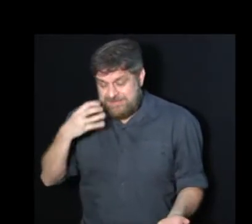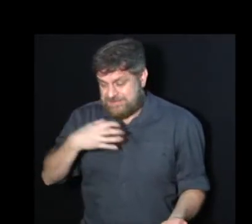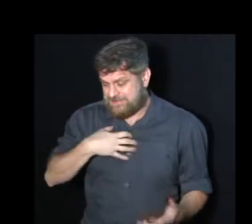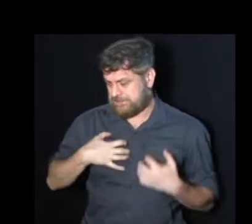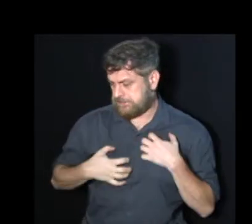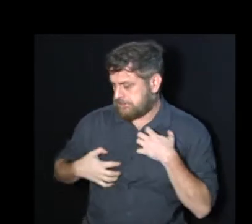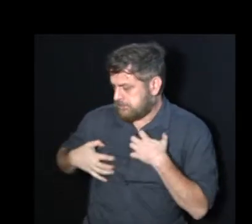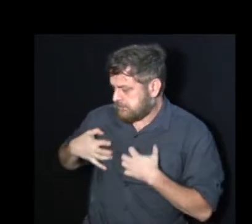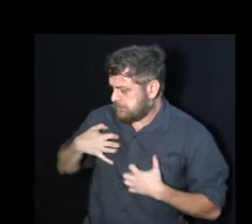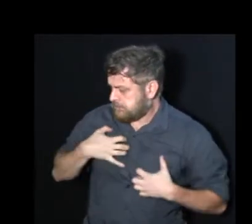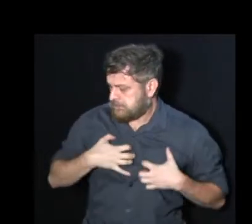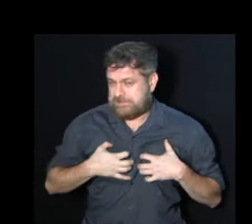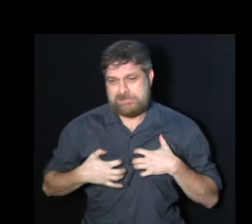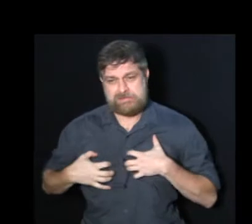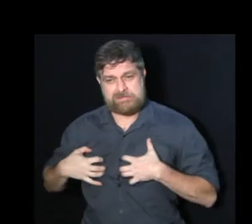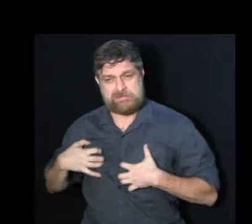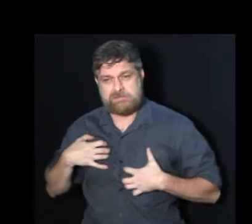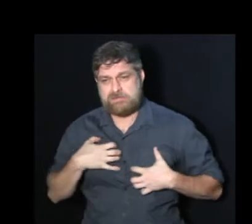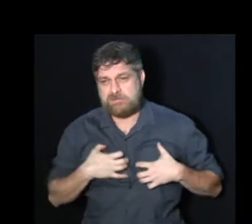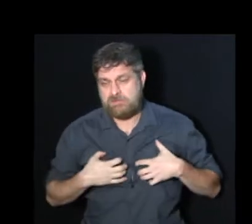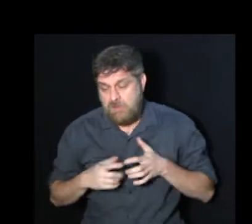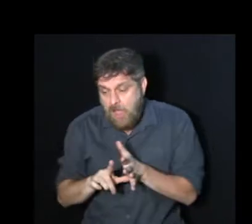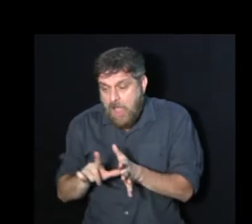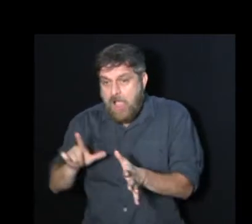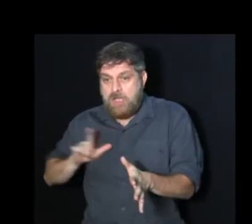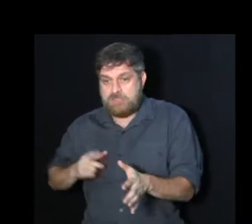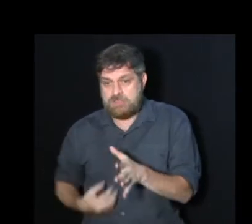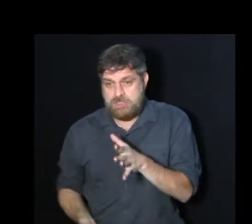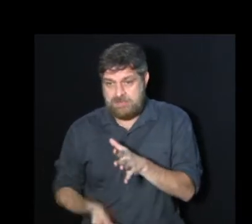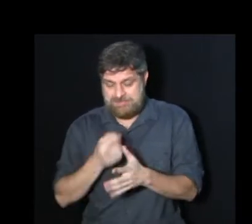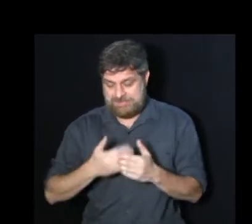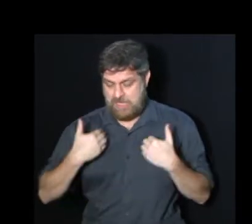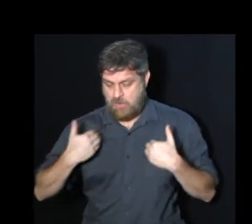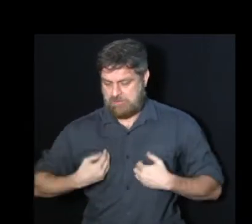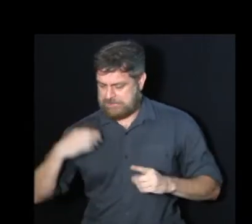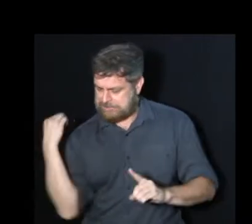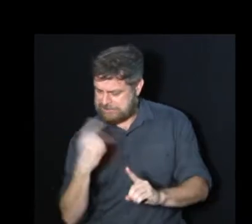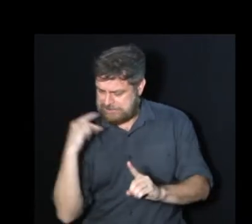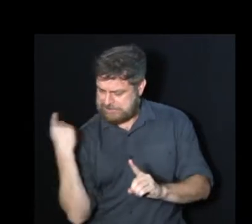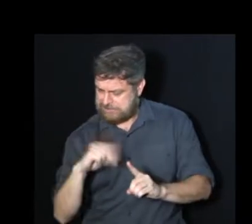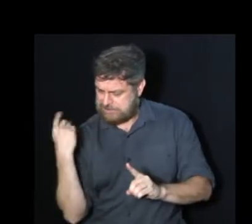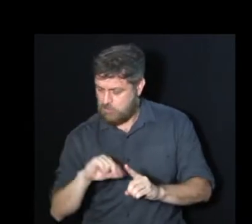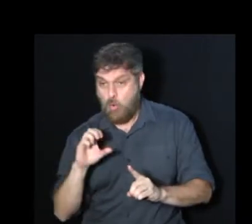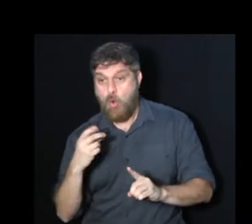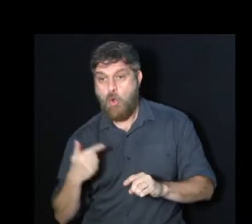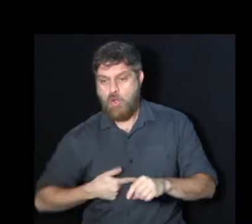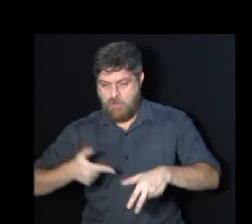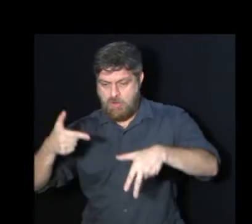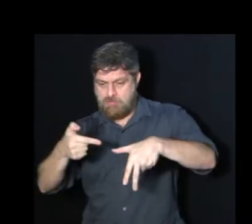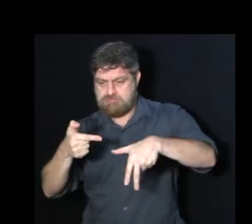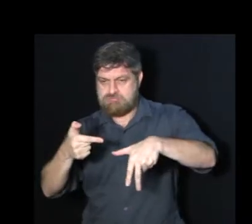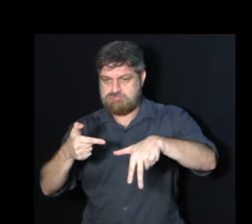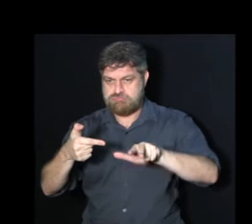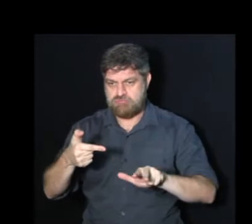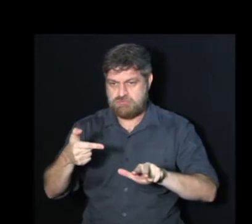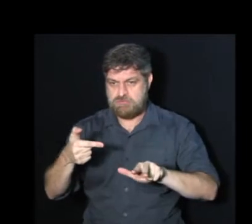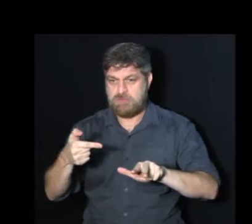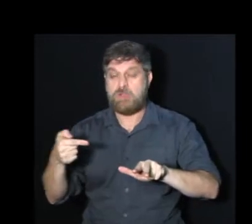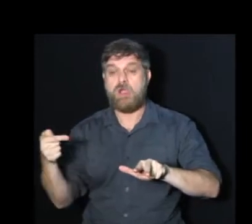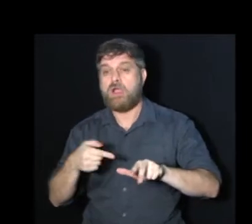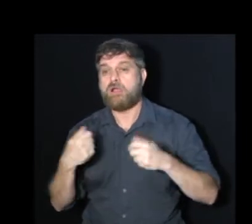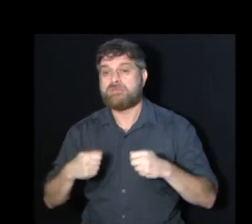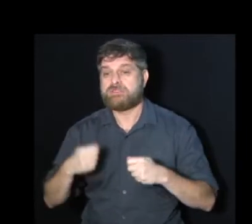sente desconfortável, antes que chegue um caso de violência física ou de feminicídio, há que se ver